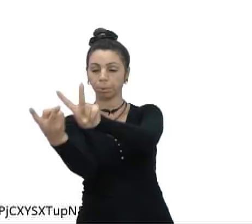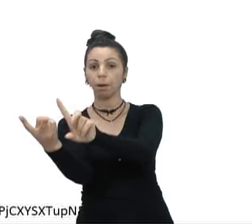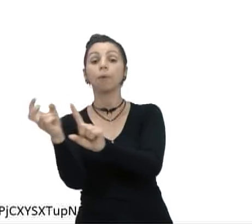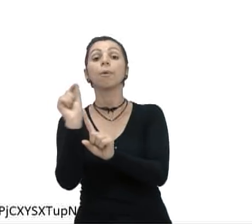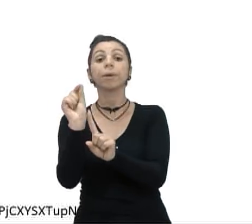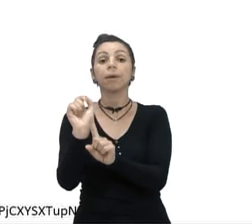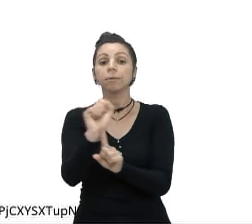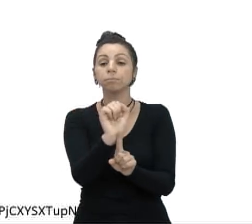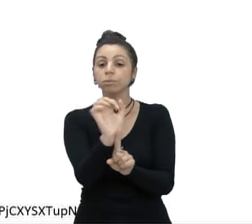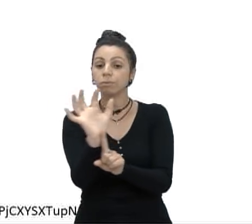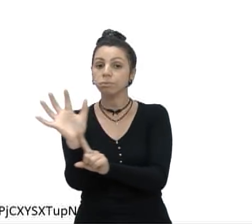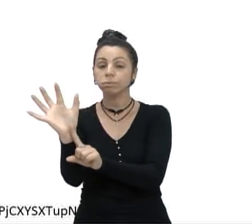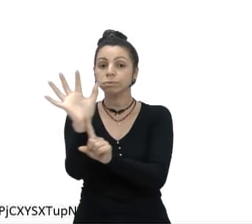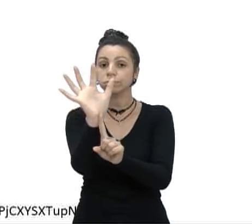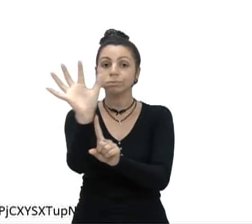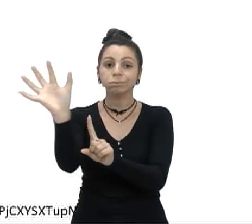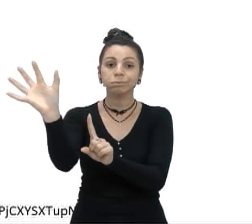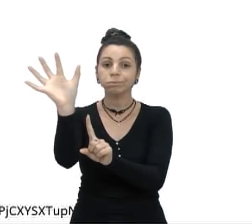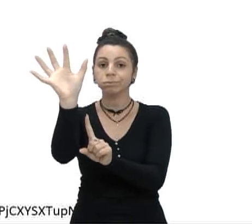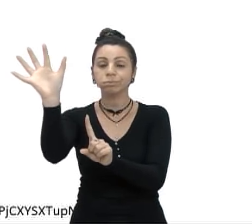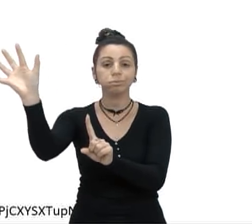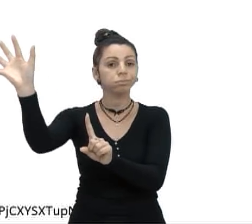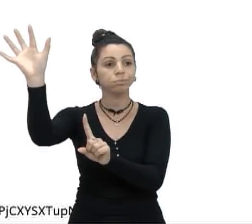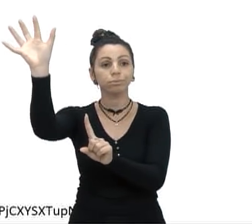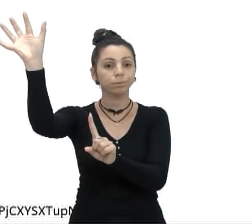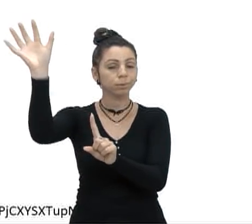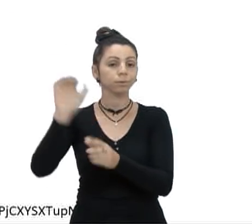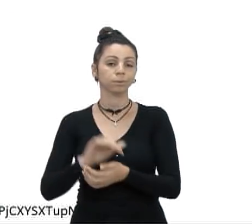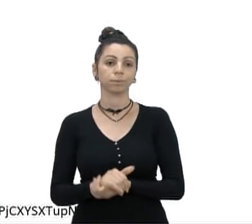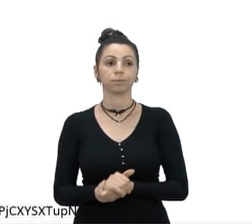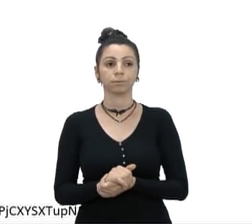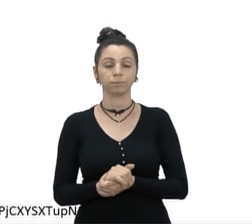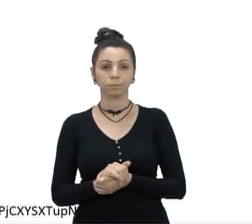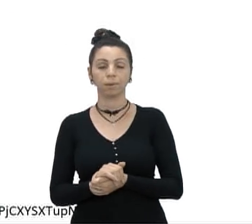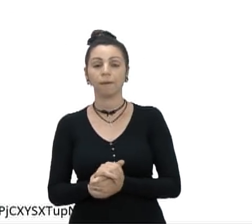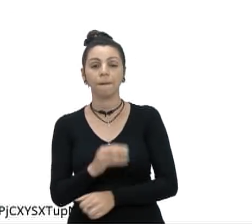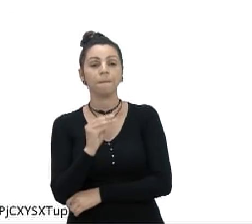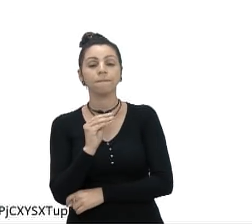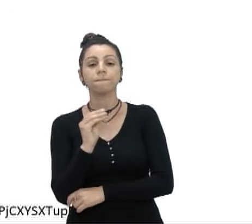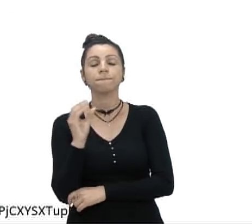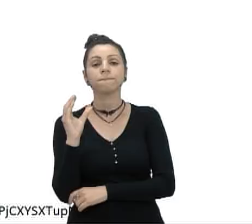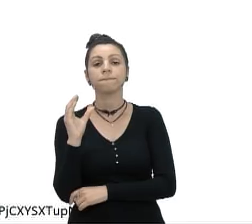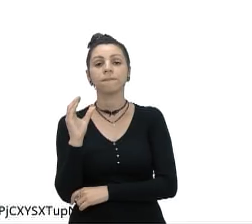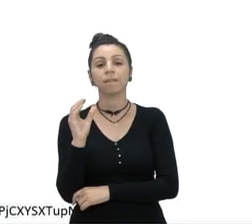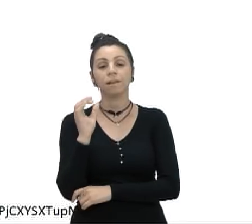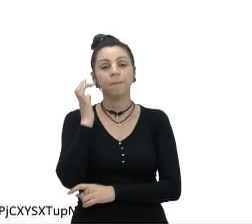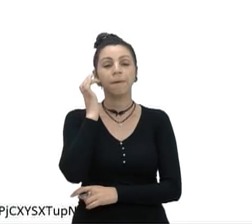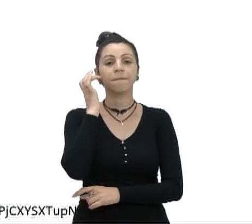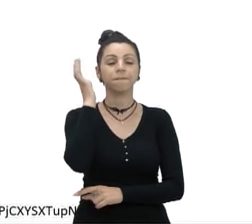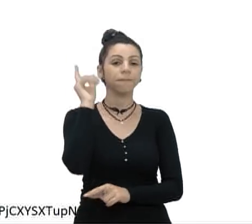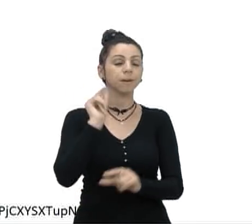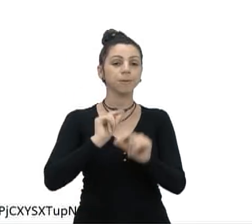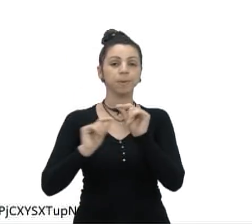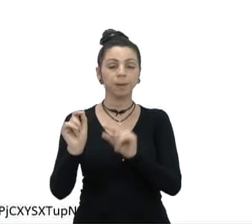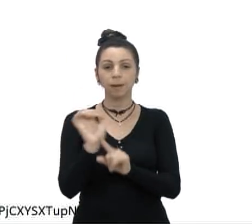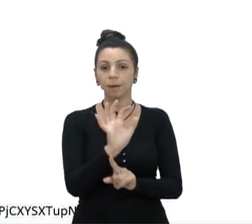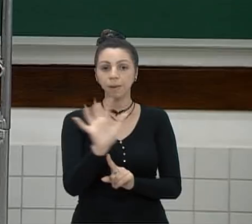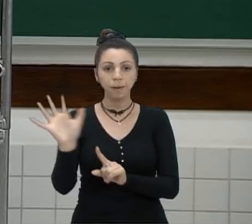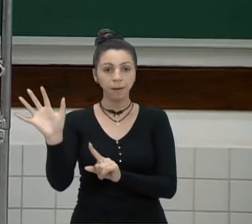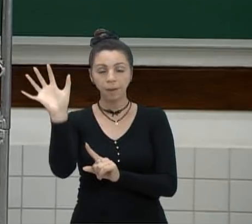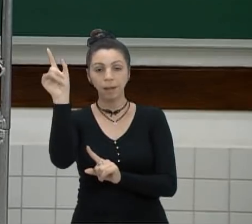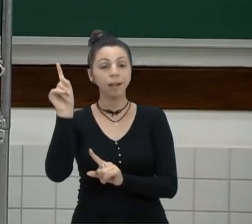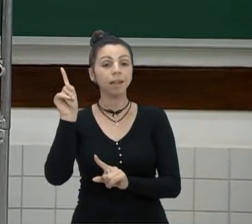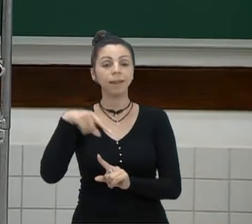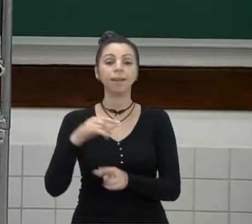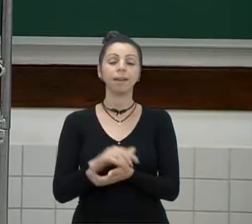evaporação. Quanto maior a facilidade de um líquido para evaporar, mais volátil ele é. Vou dar um exemplo para